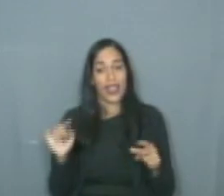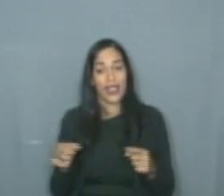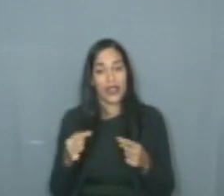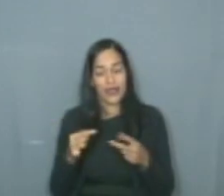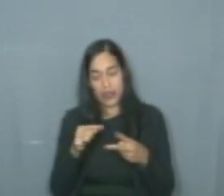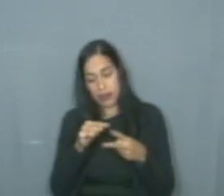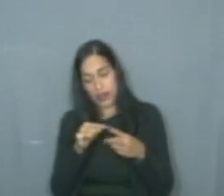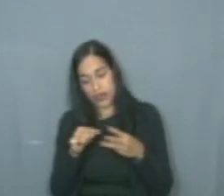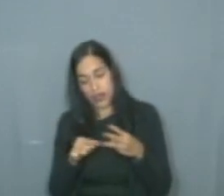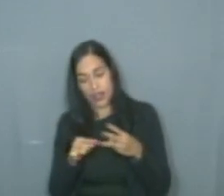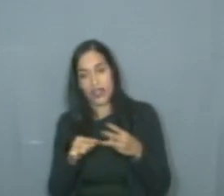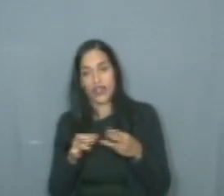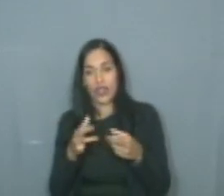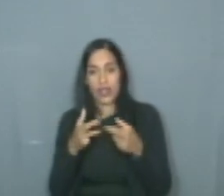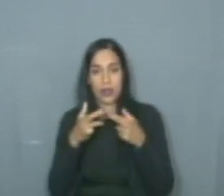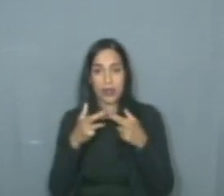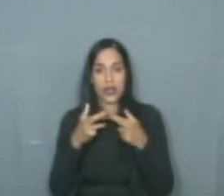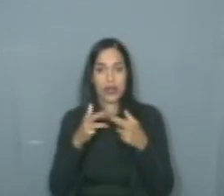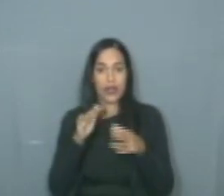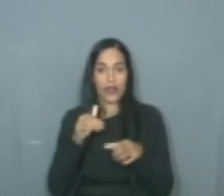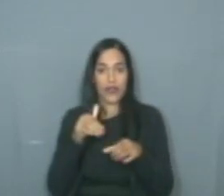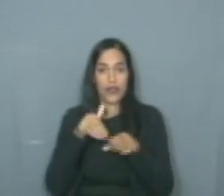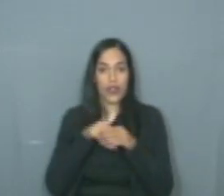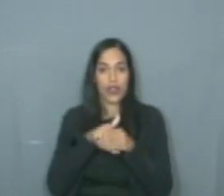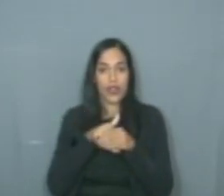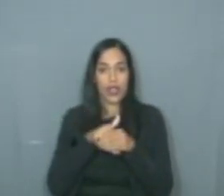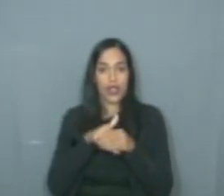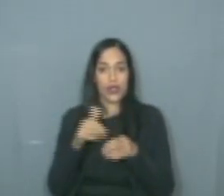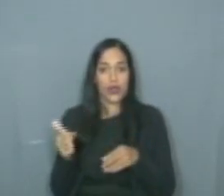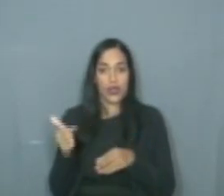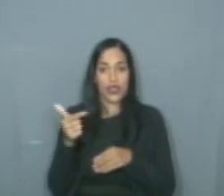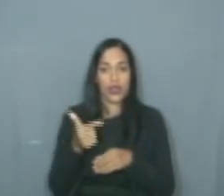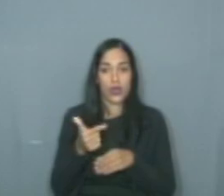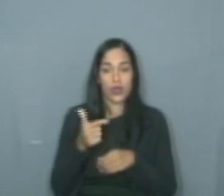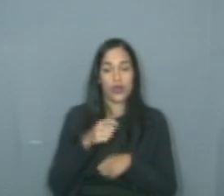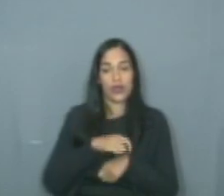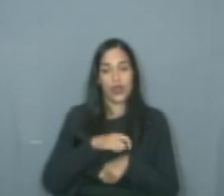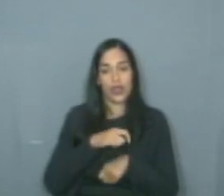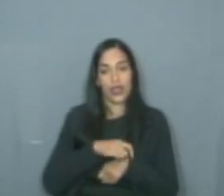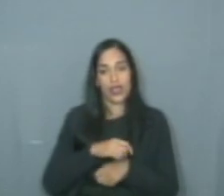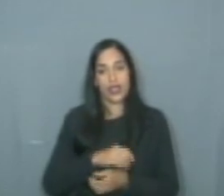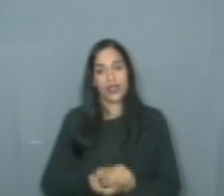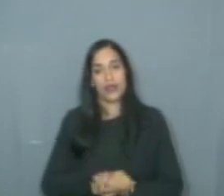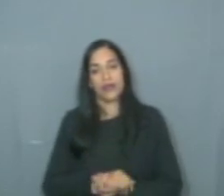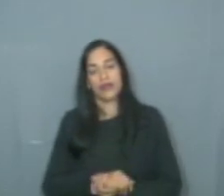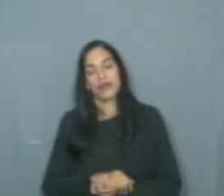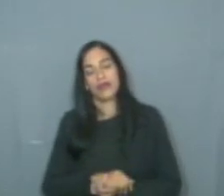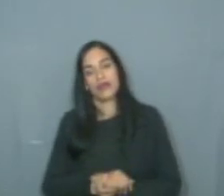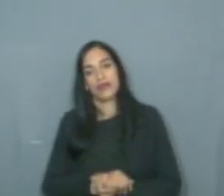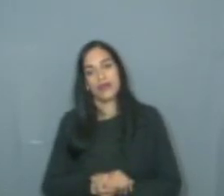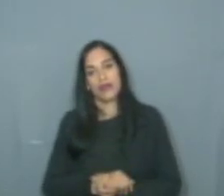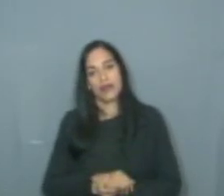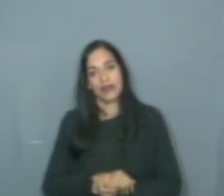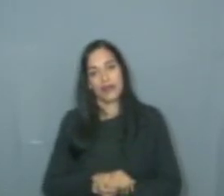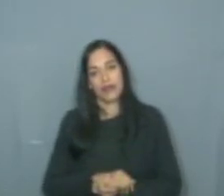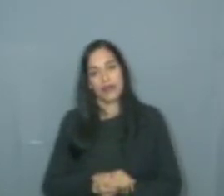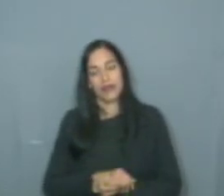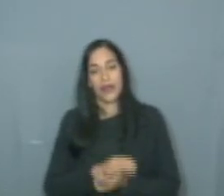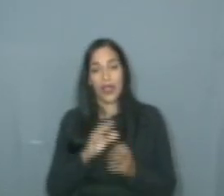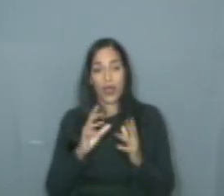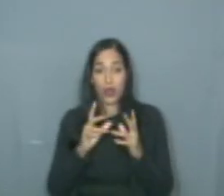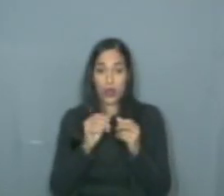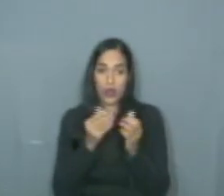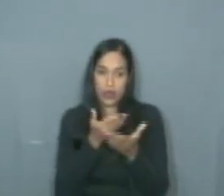3 requerimentos agora, mas ele vai ser no segundo expediente. Eu peço perdão. Eu queria pedir aqui a todas e todos